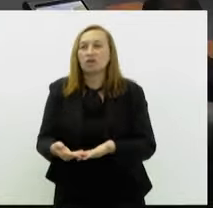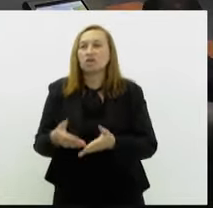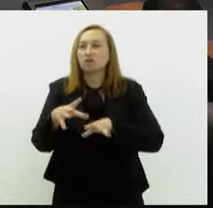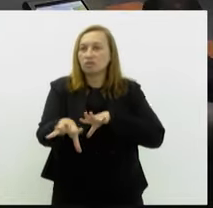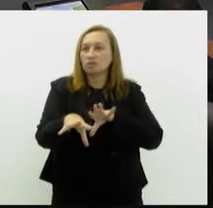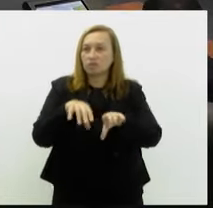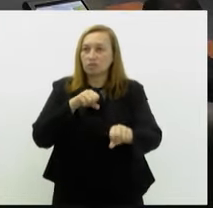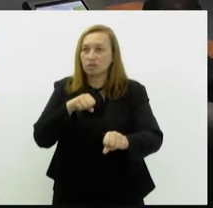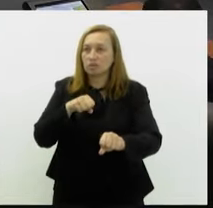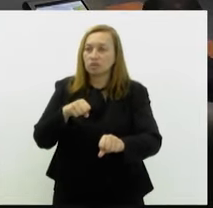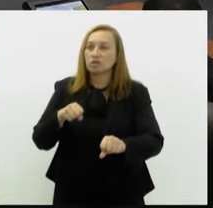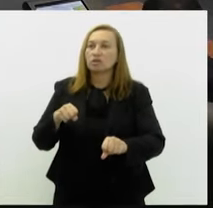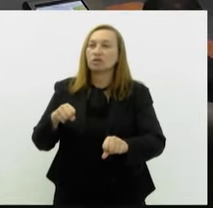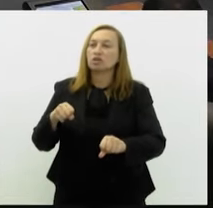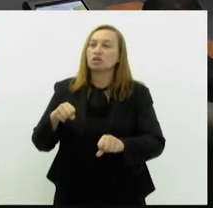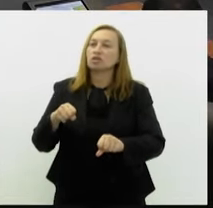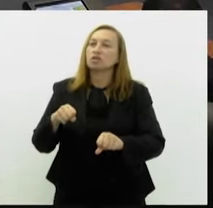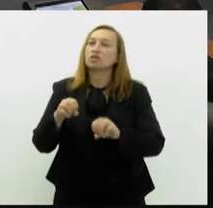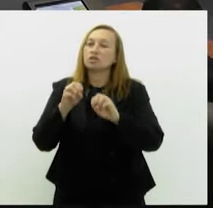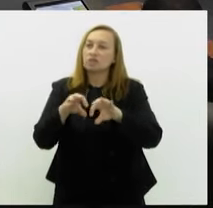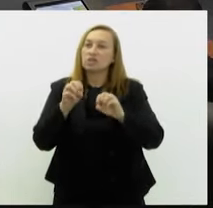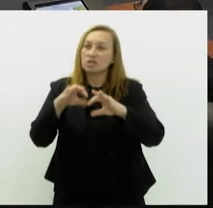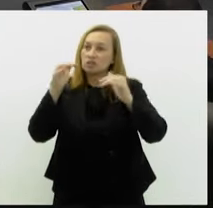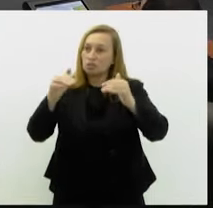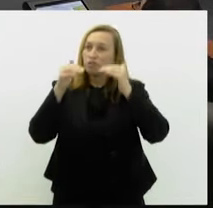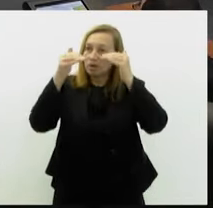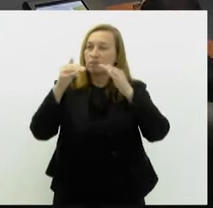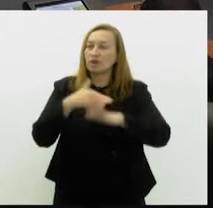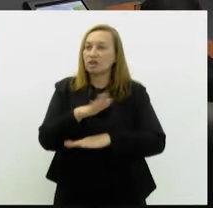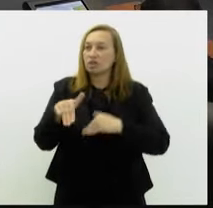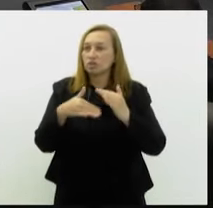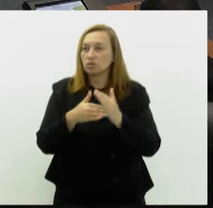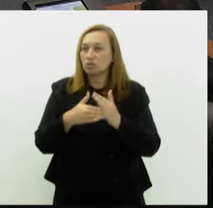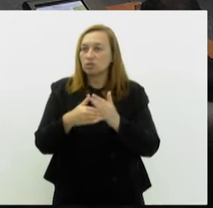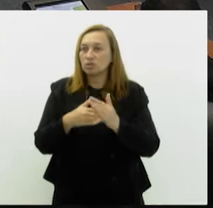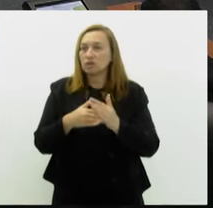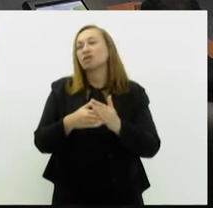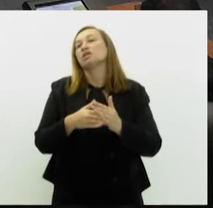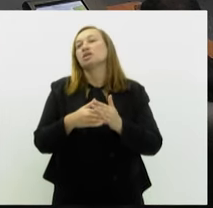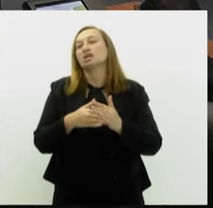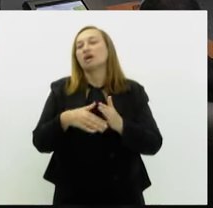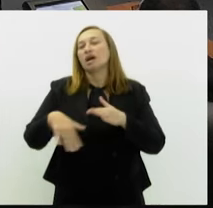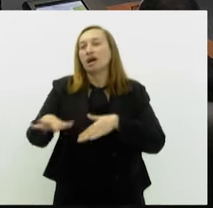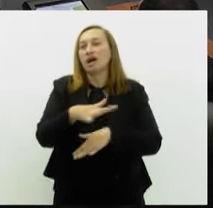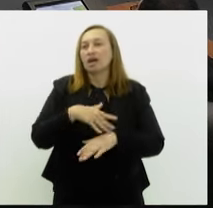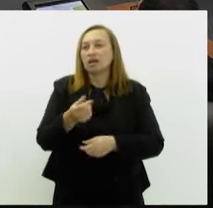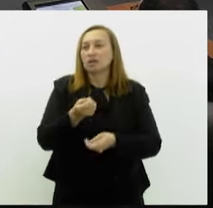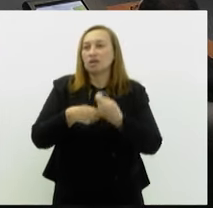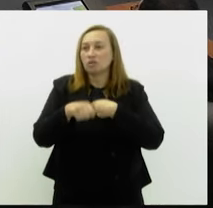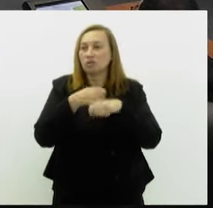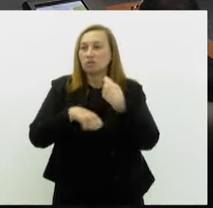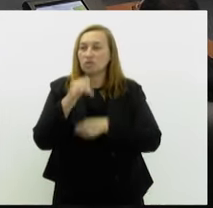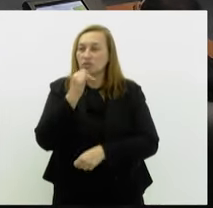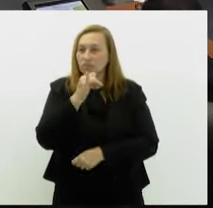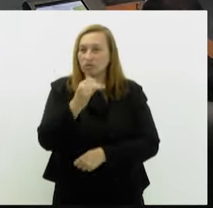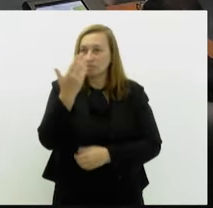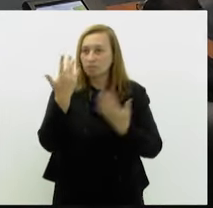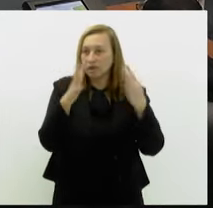formação em nível superior, mas também em toda a cadeia da economia fluminense. Parabéns, deputado.